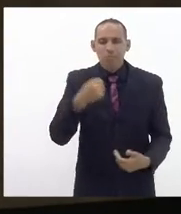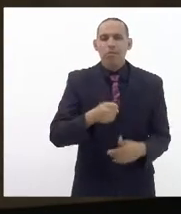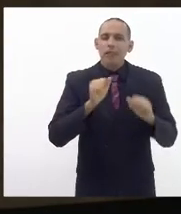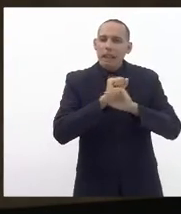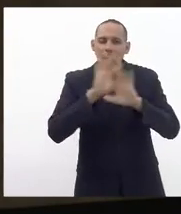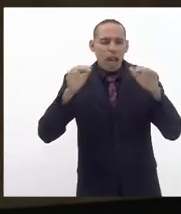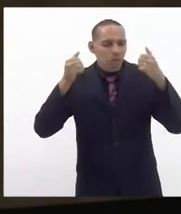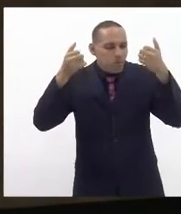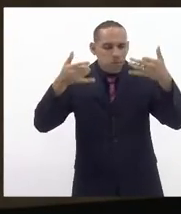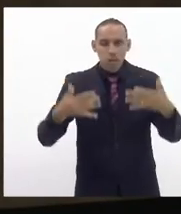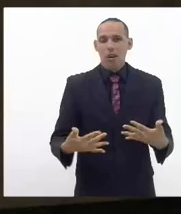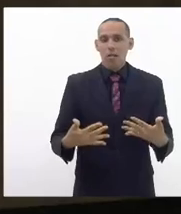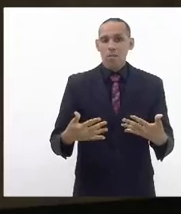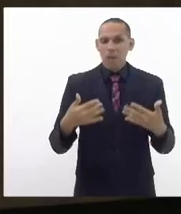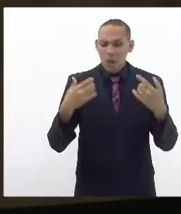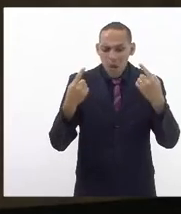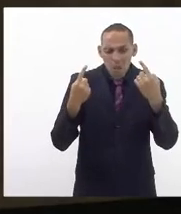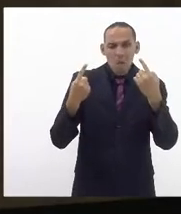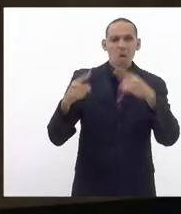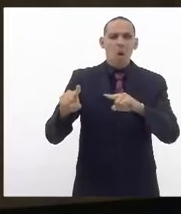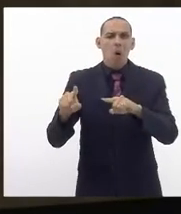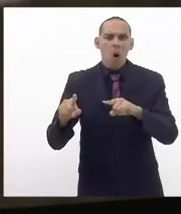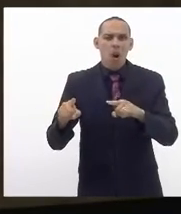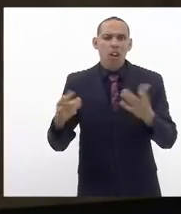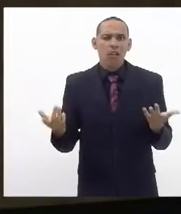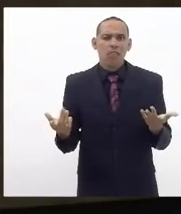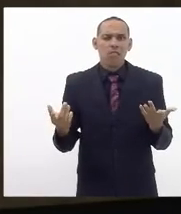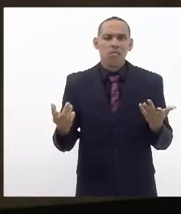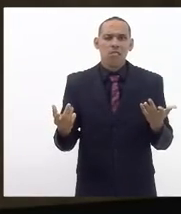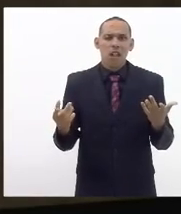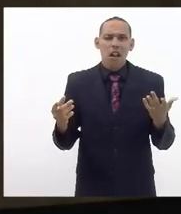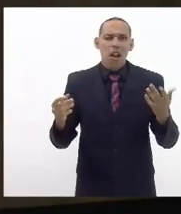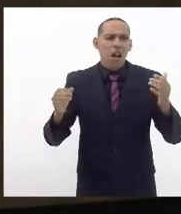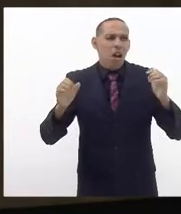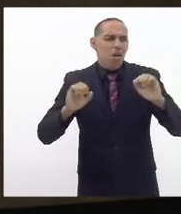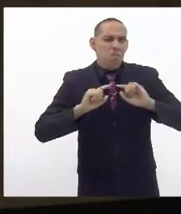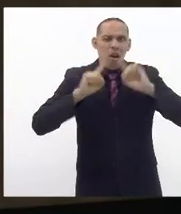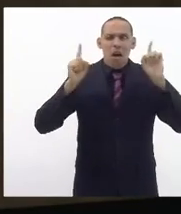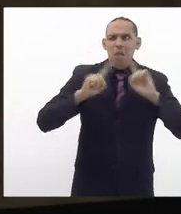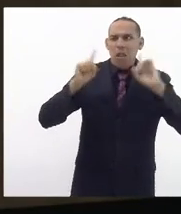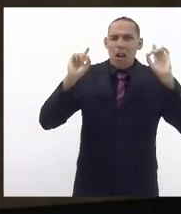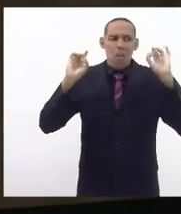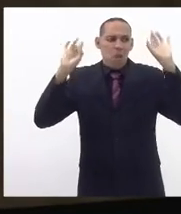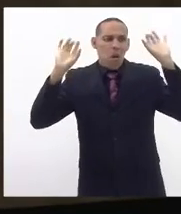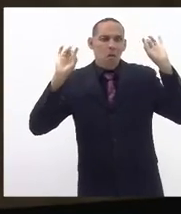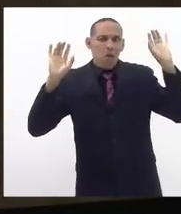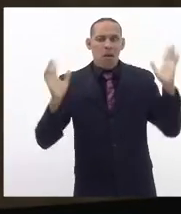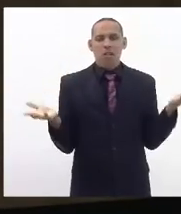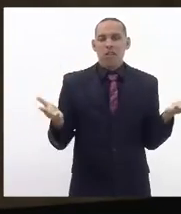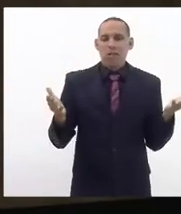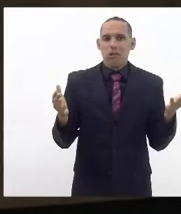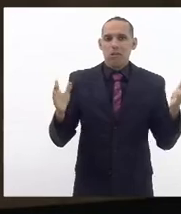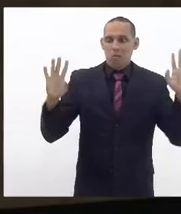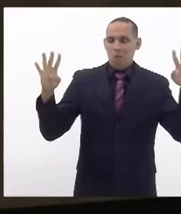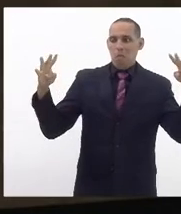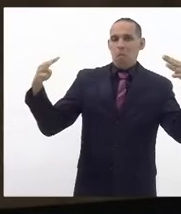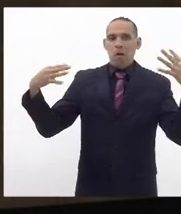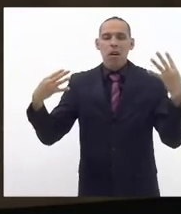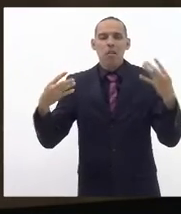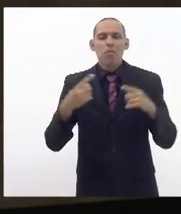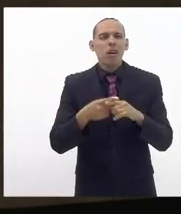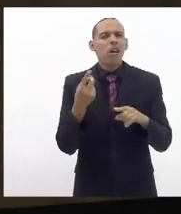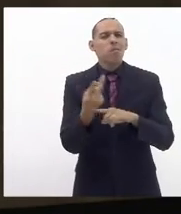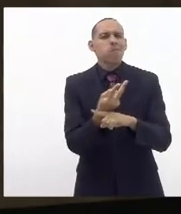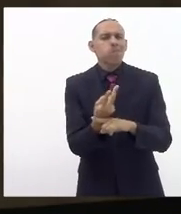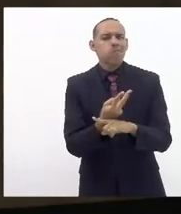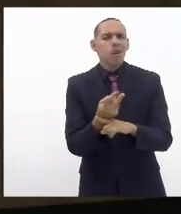clara contra esta espetacularização feita aqui pelo vice-líder do governo, porque enquanto se buscavam respostas